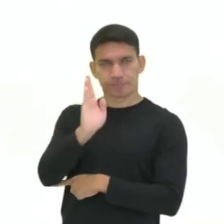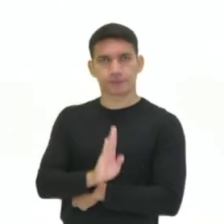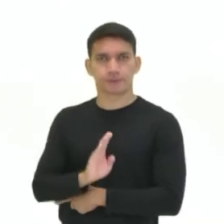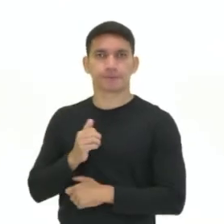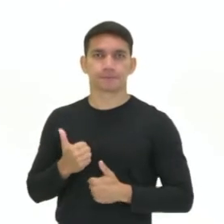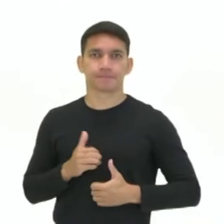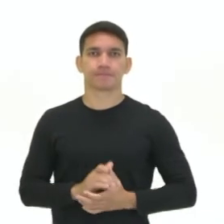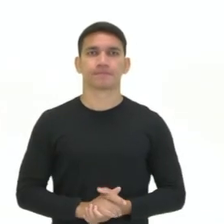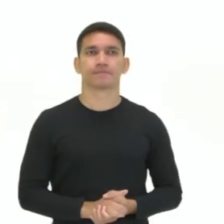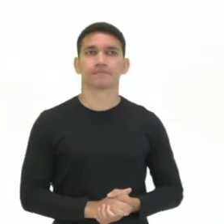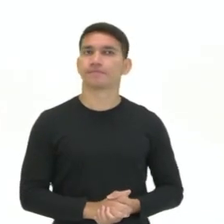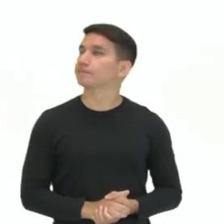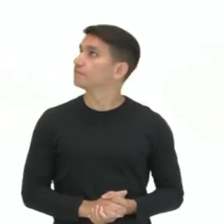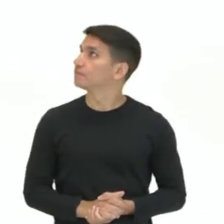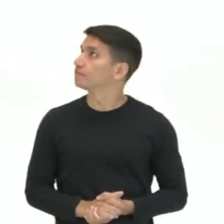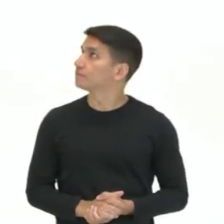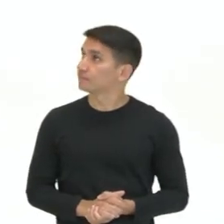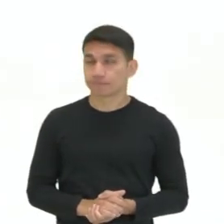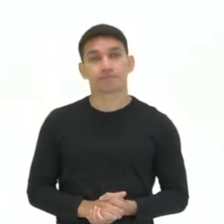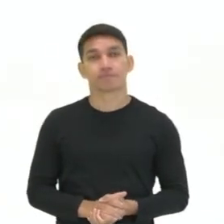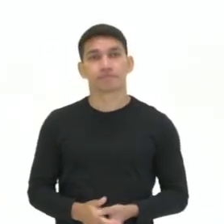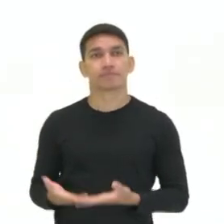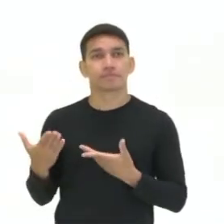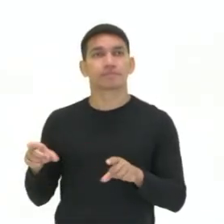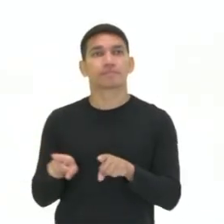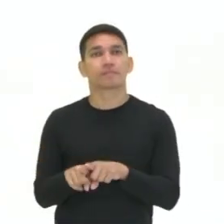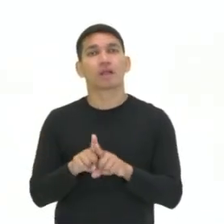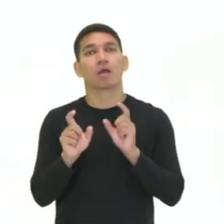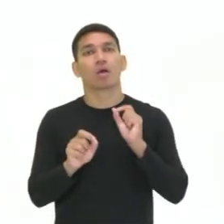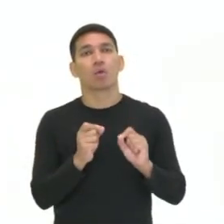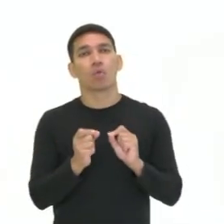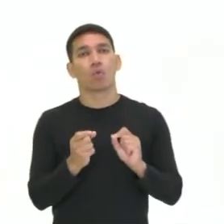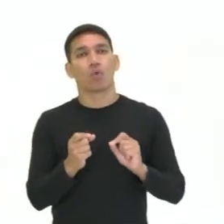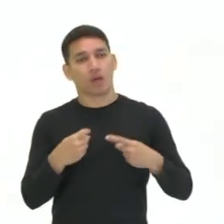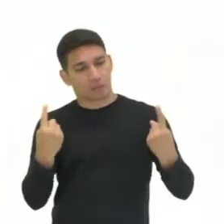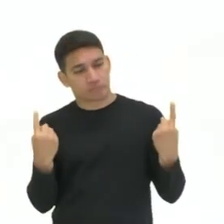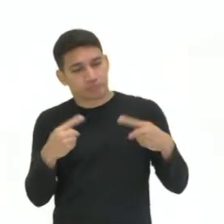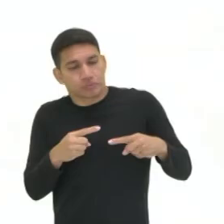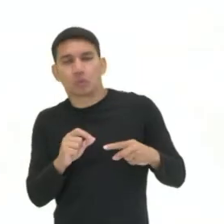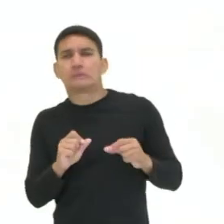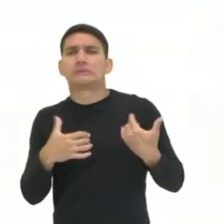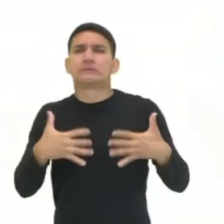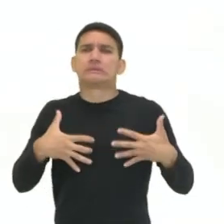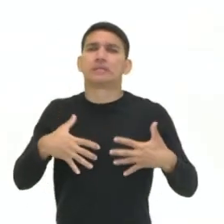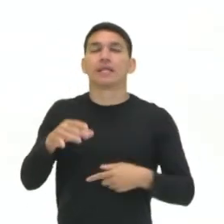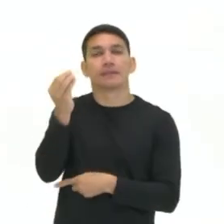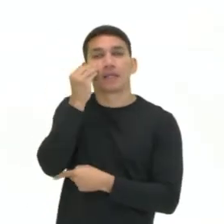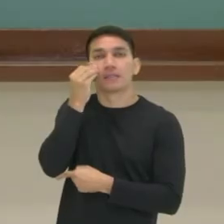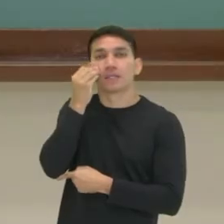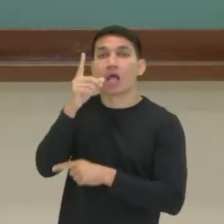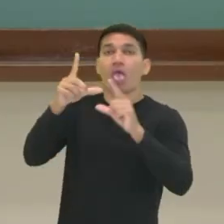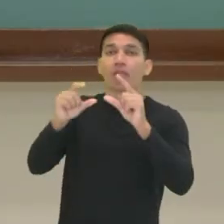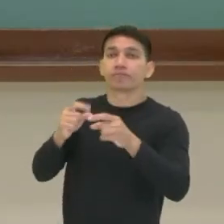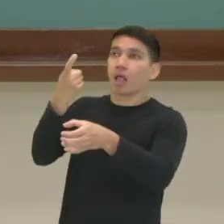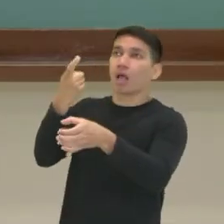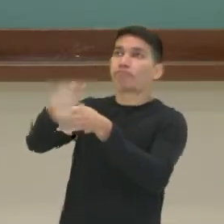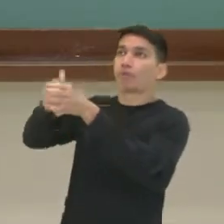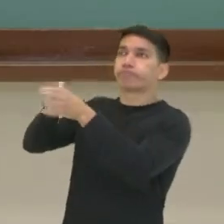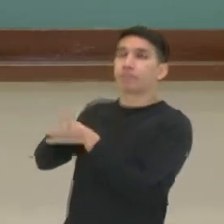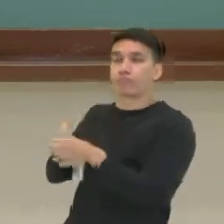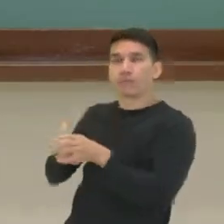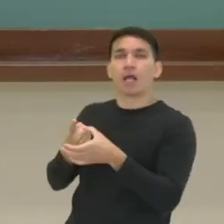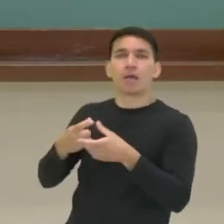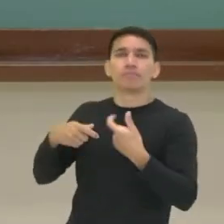ok? E os desafios que enfrentamos é de minimizar aos poucos, né, essa dependência econômica